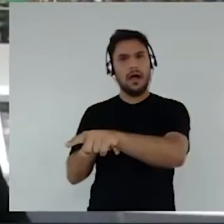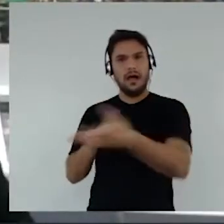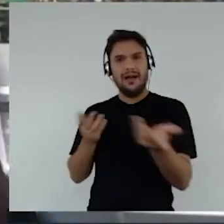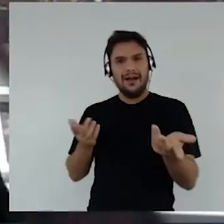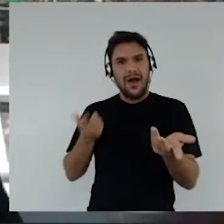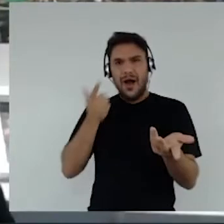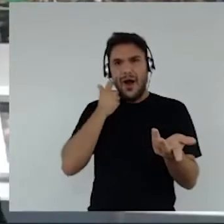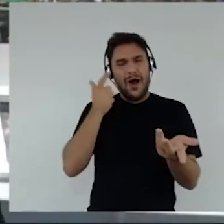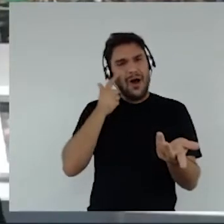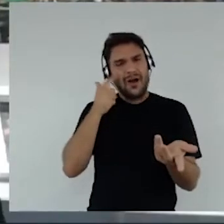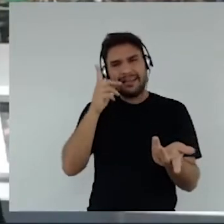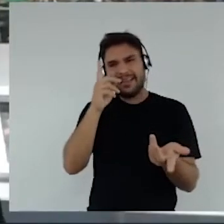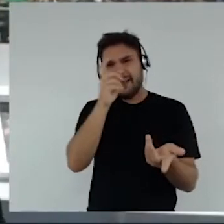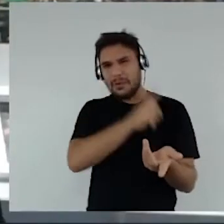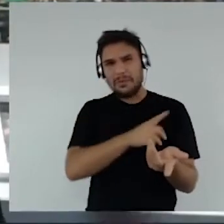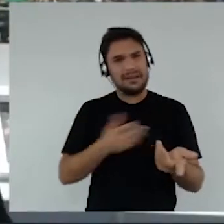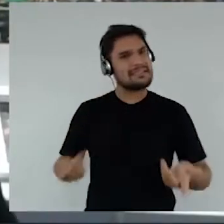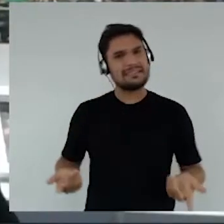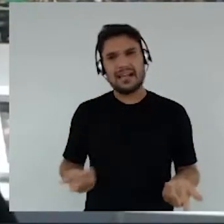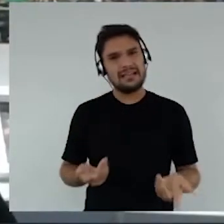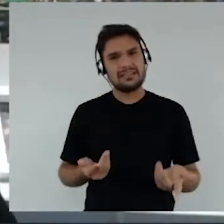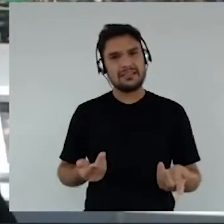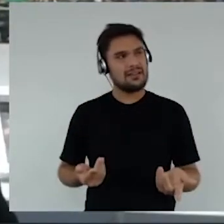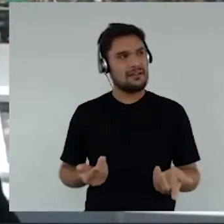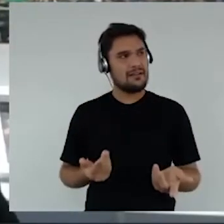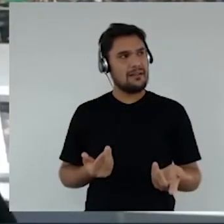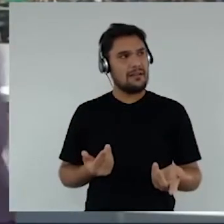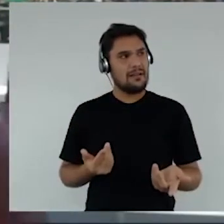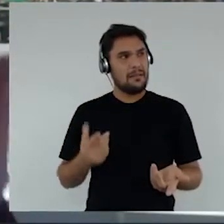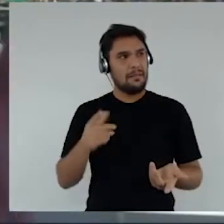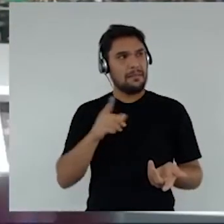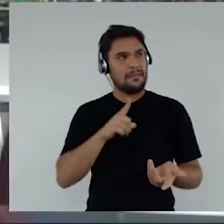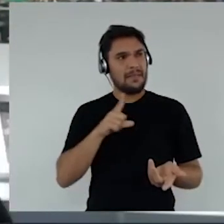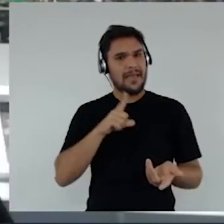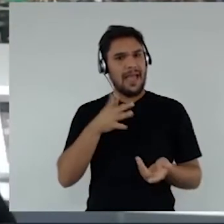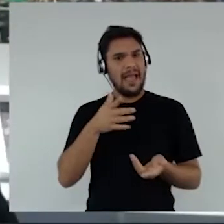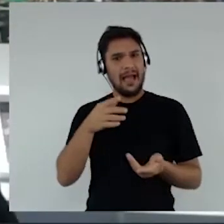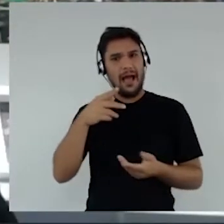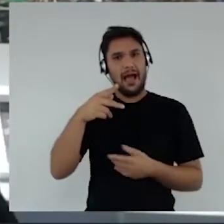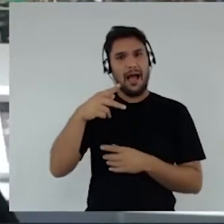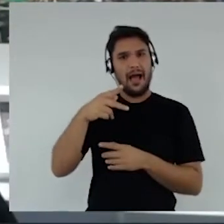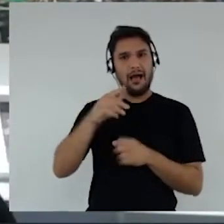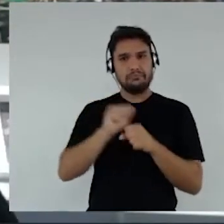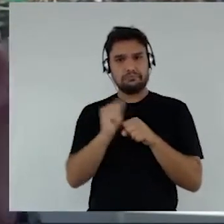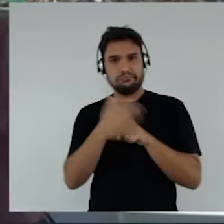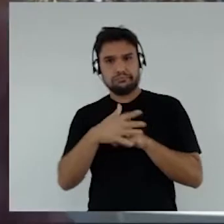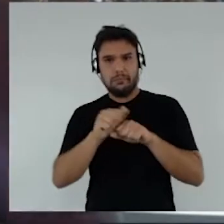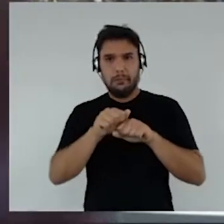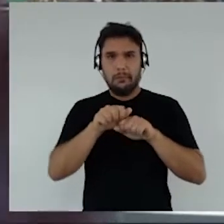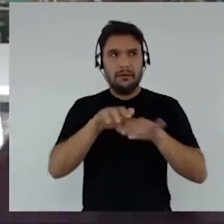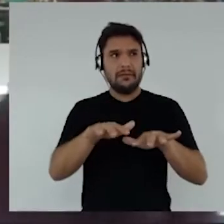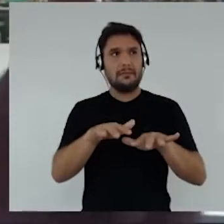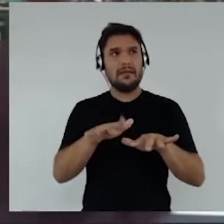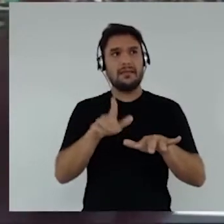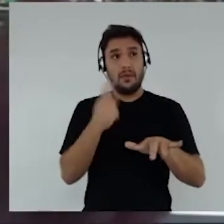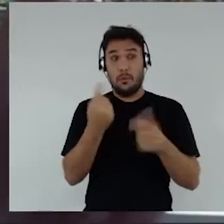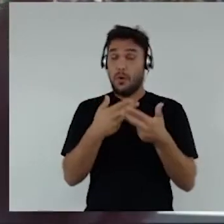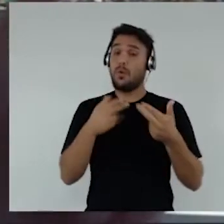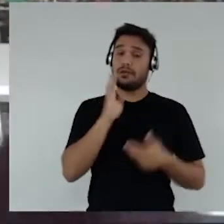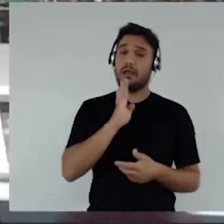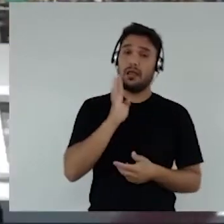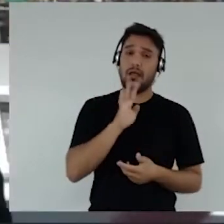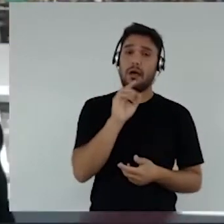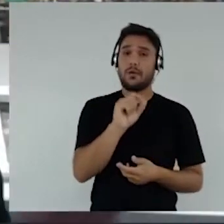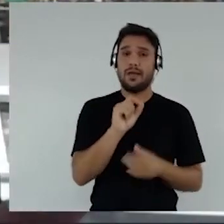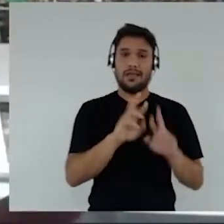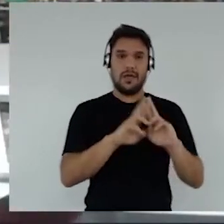Olha que complexidade que vai trazer. Tá? Esse aspecto da pandemia me leva a crer que há uma coisa que eu achei legal.